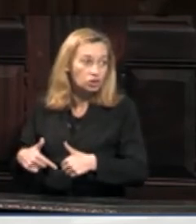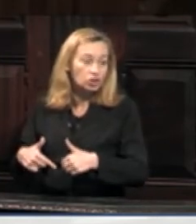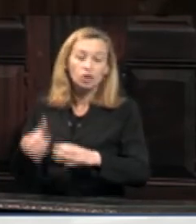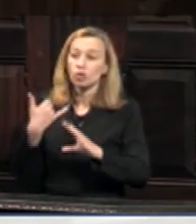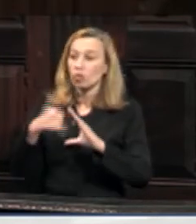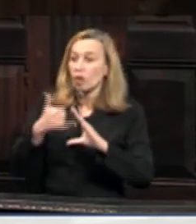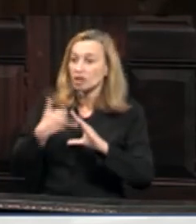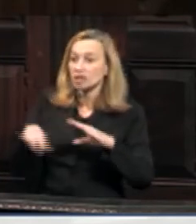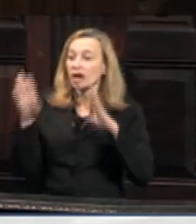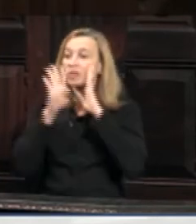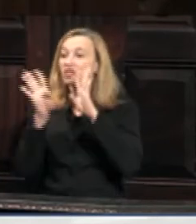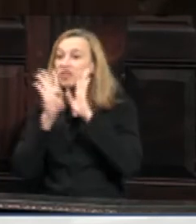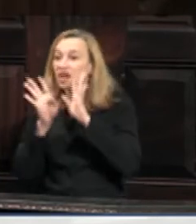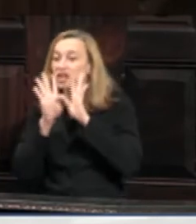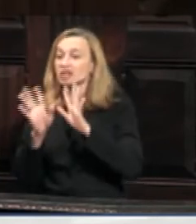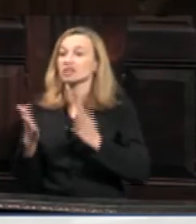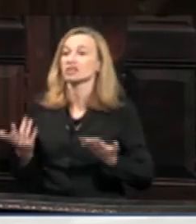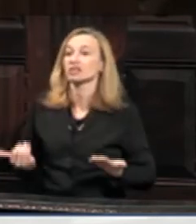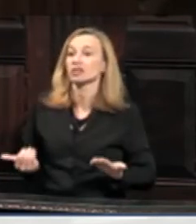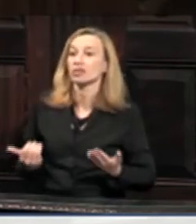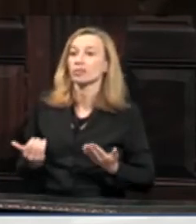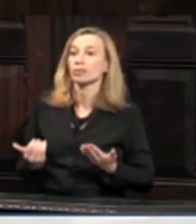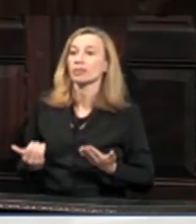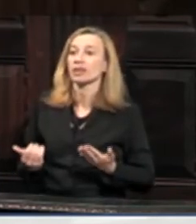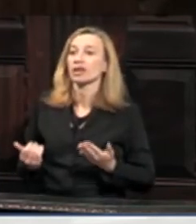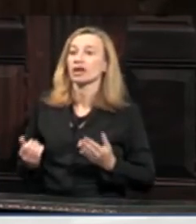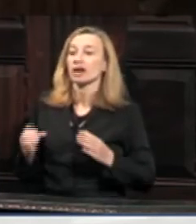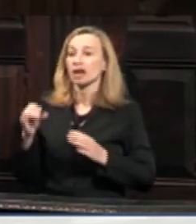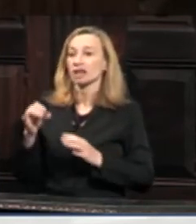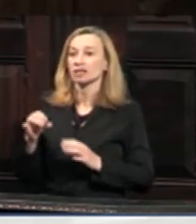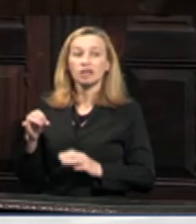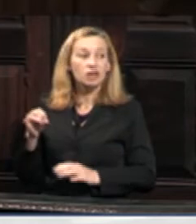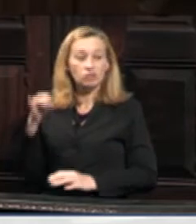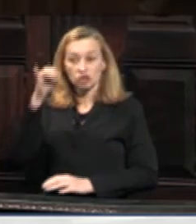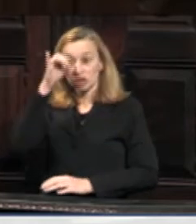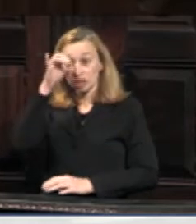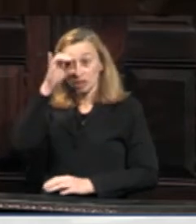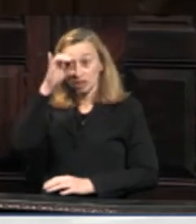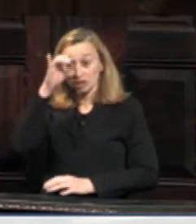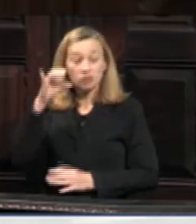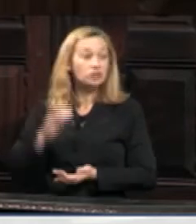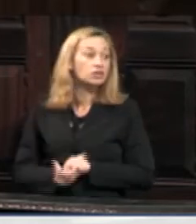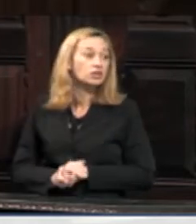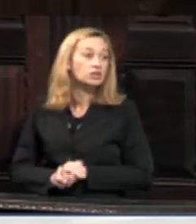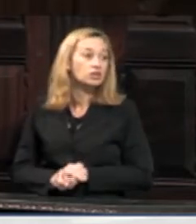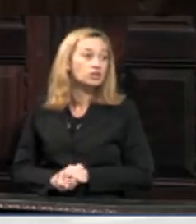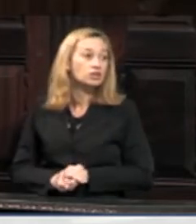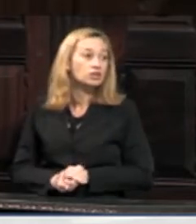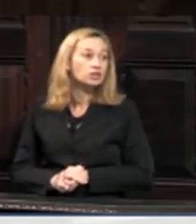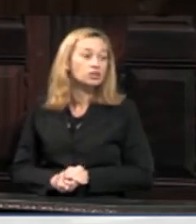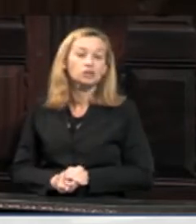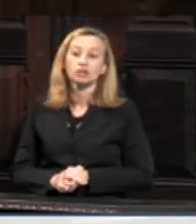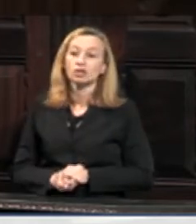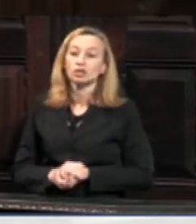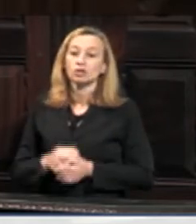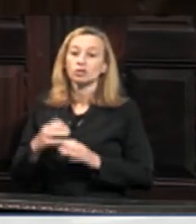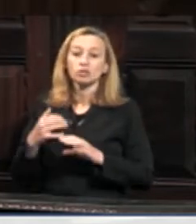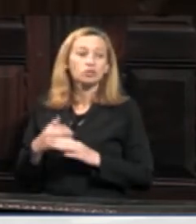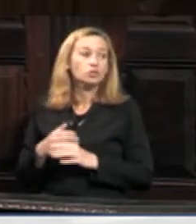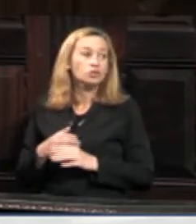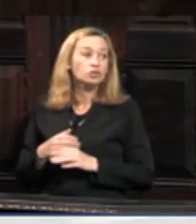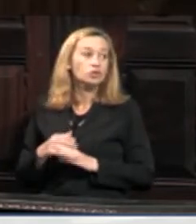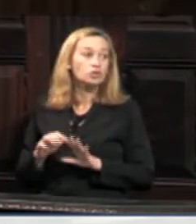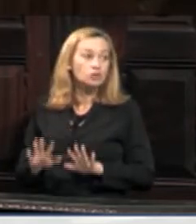Face e indo ao Instagram. Sendo que no Zap, deputado Waldeck,